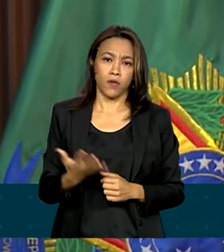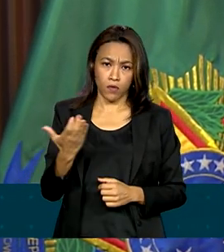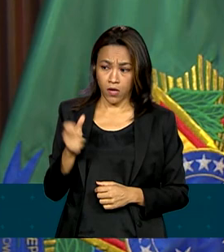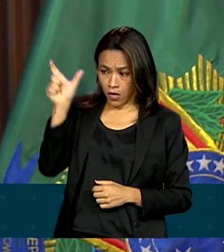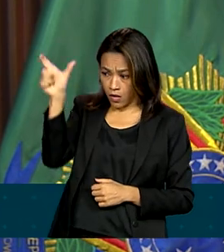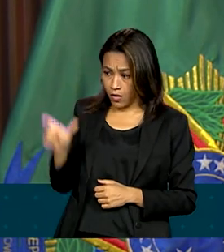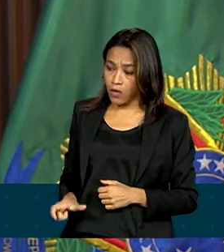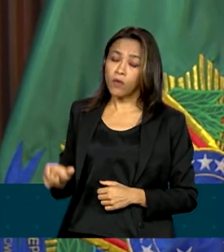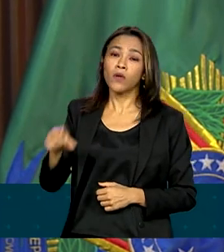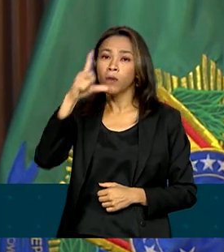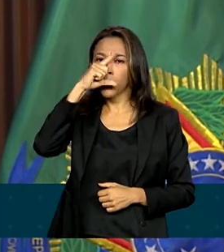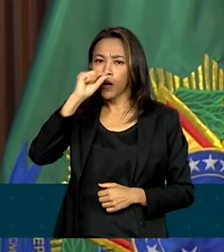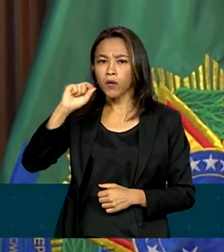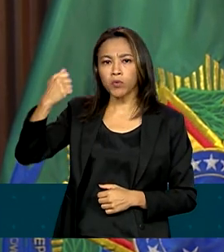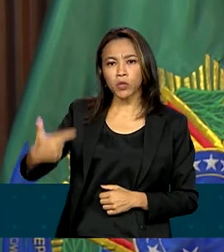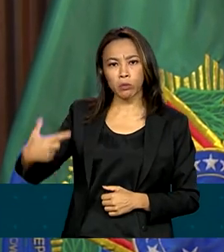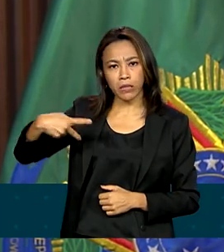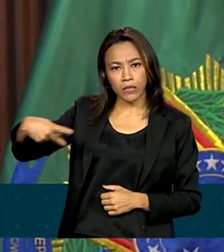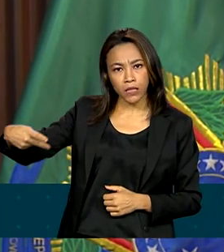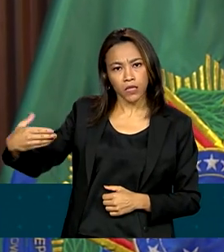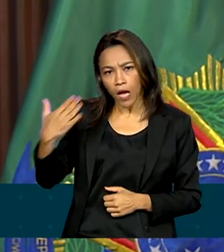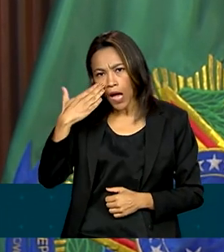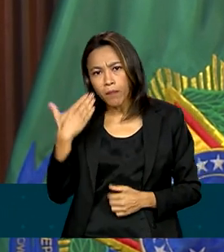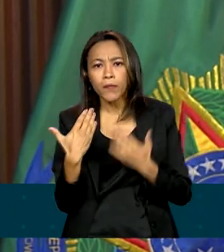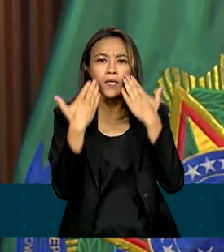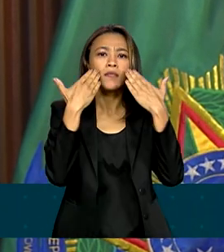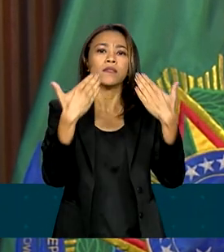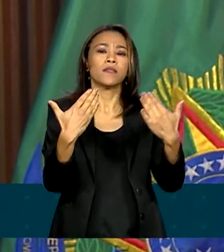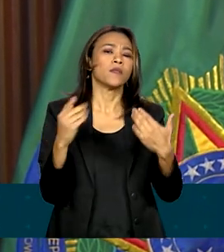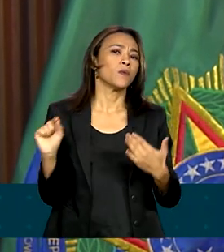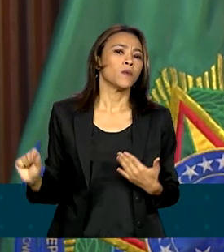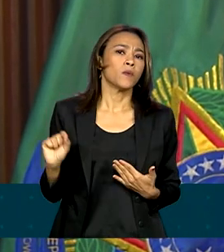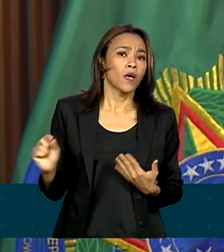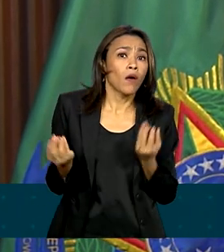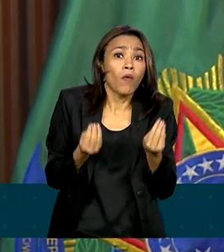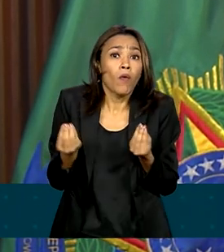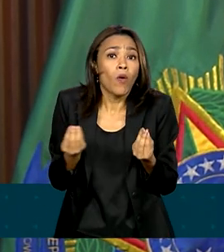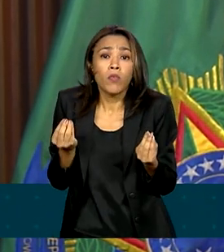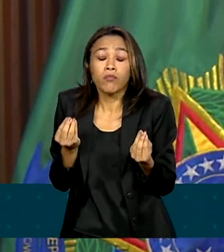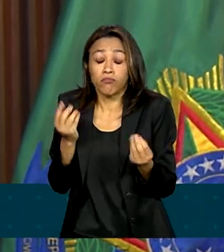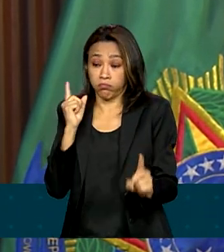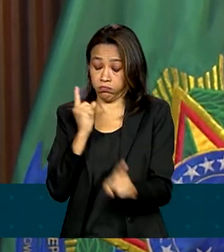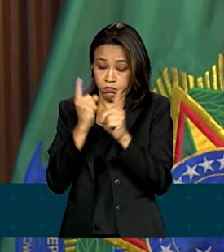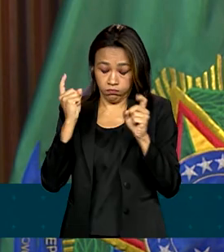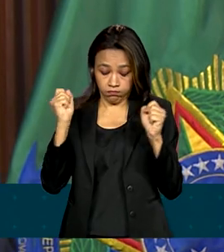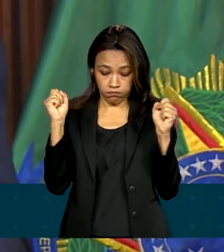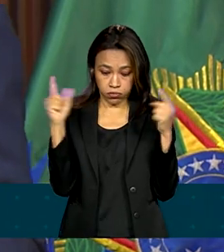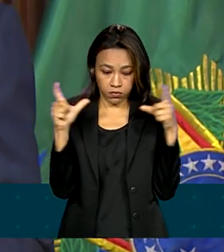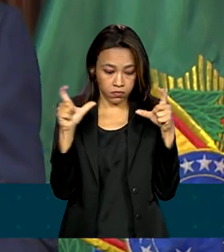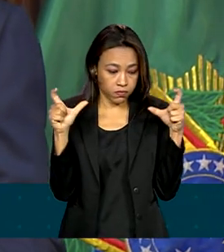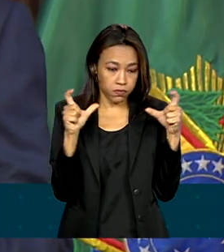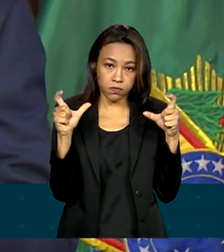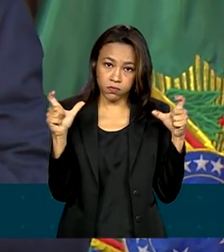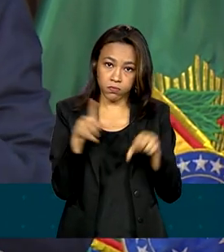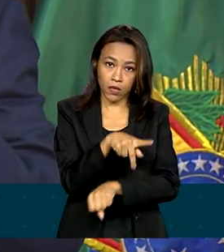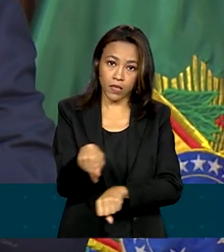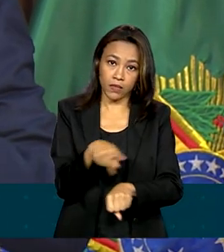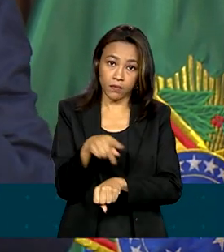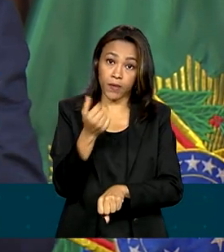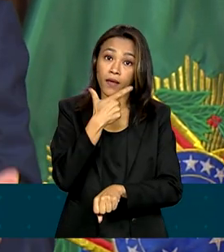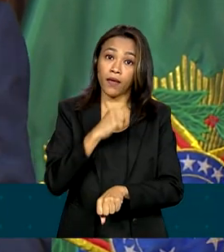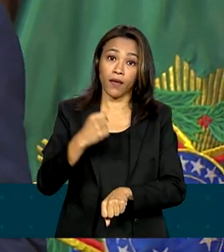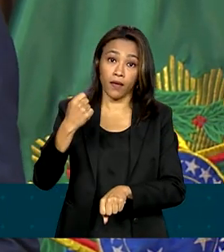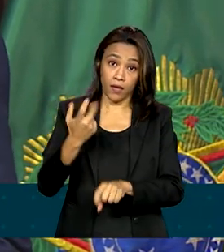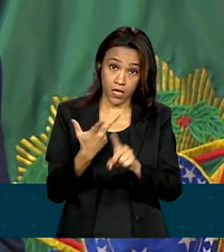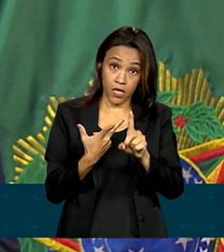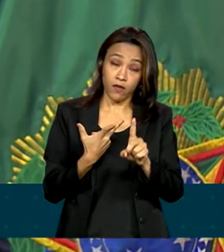Alckmin apresente para vocês o estado da arte de como nós encontramos o Brasil, porque certamente quem ganhou as eleições